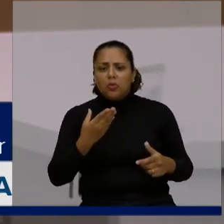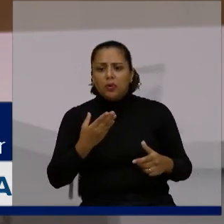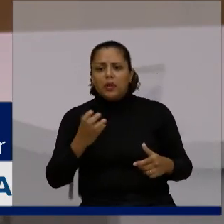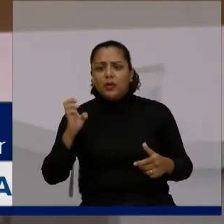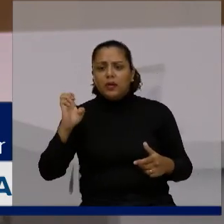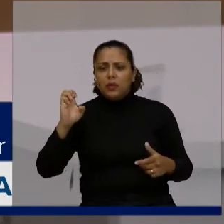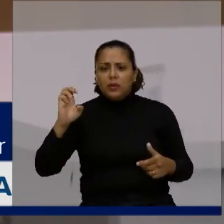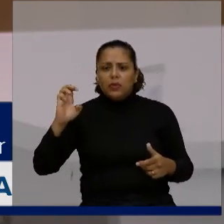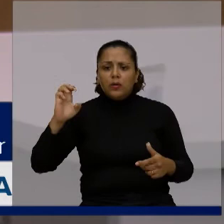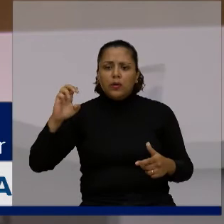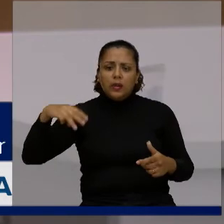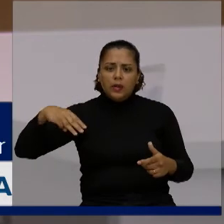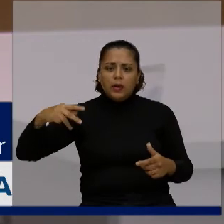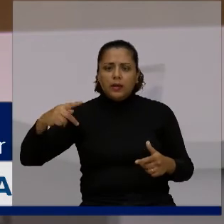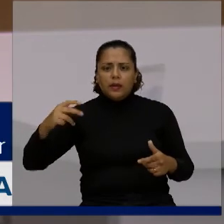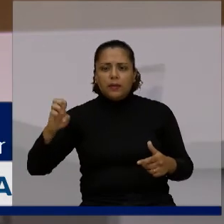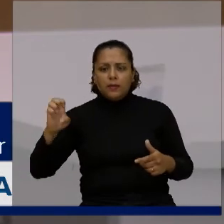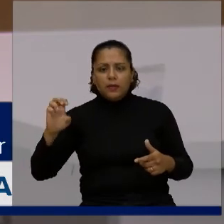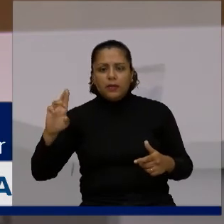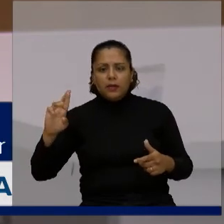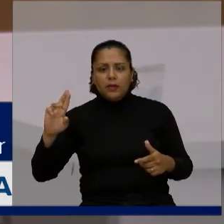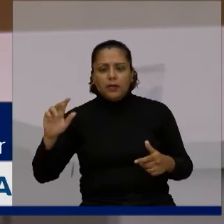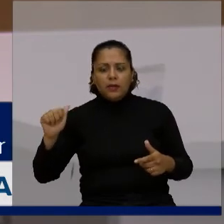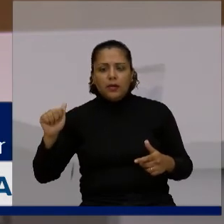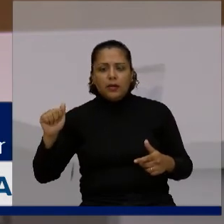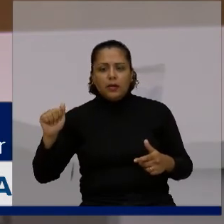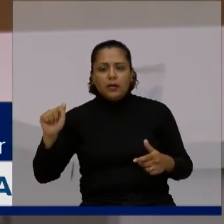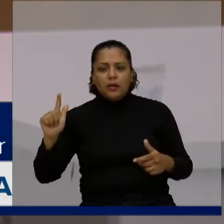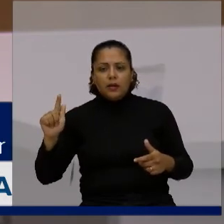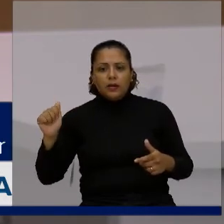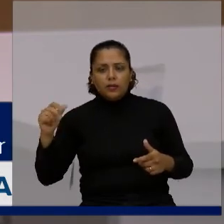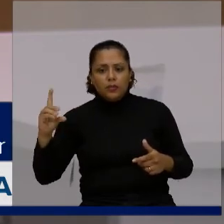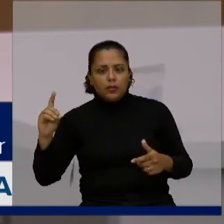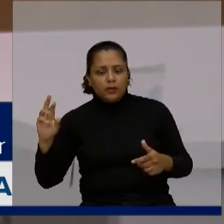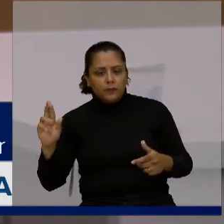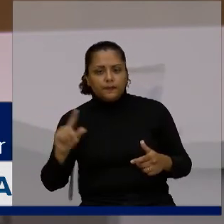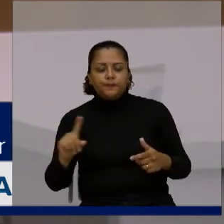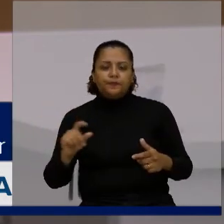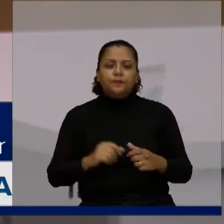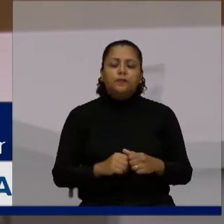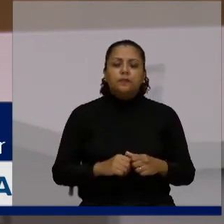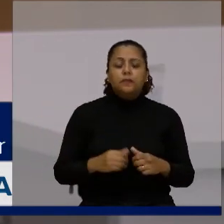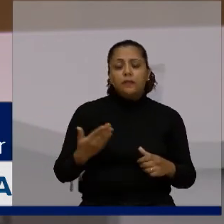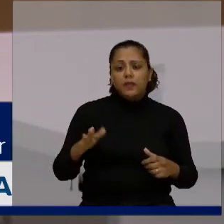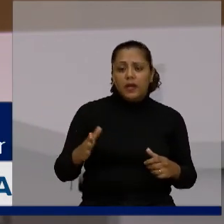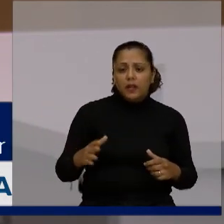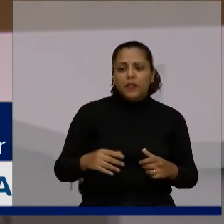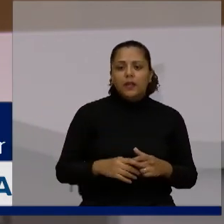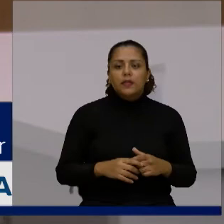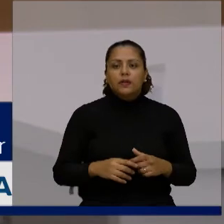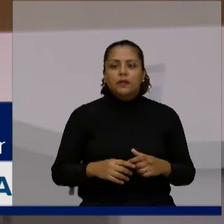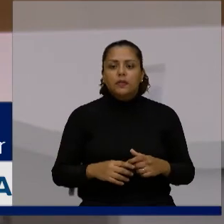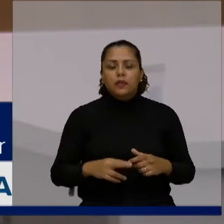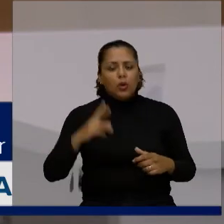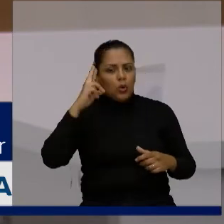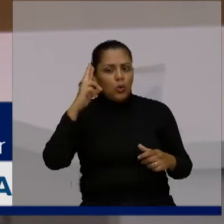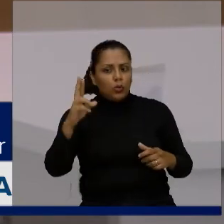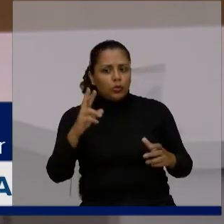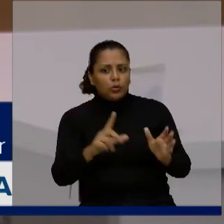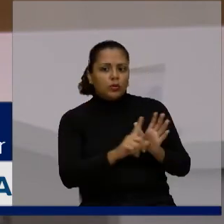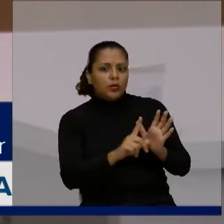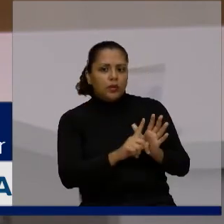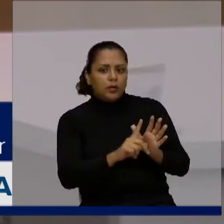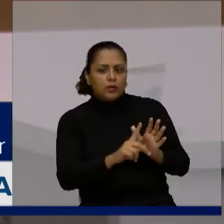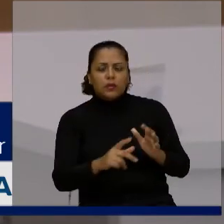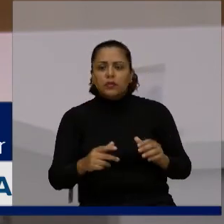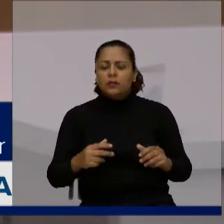com o outro. E alguns problemas, por exemplo, o representante comercial fica com medo de essa lei mexer em direito